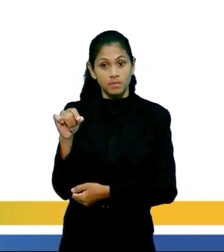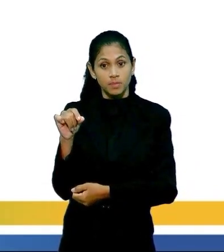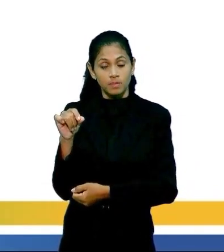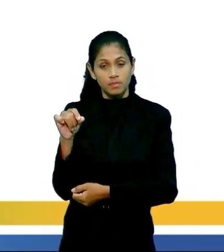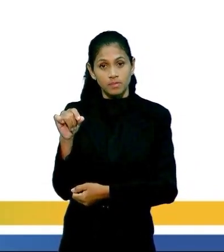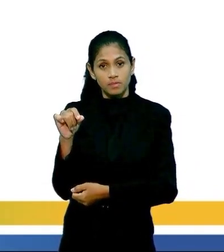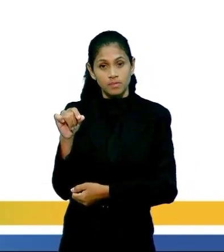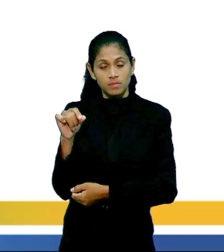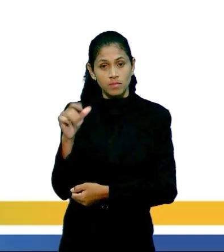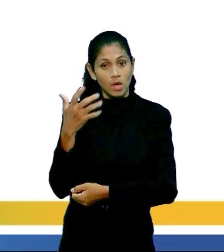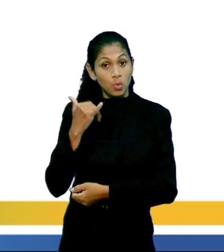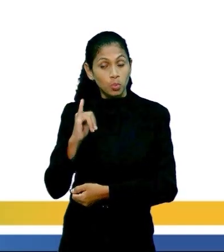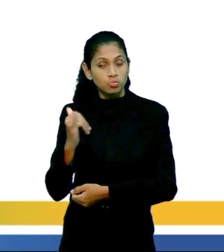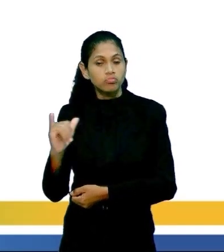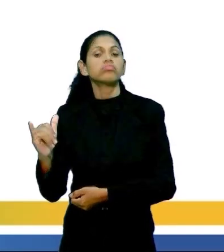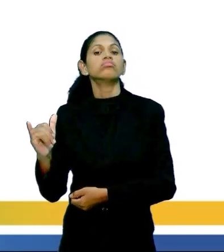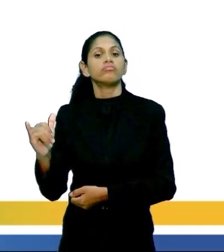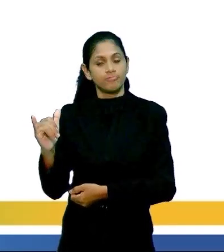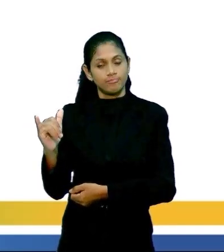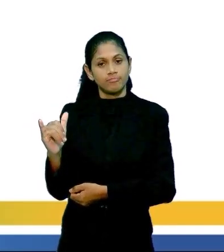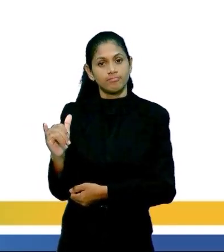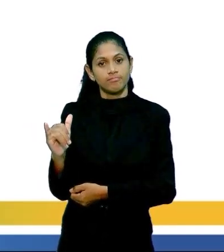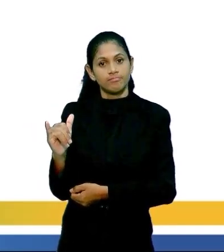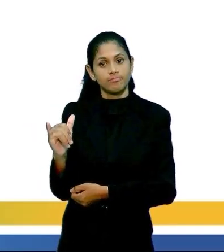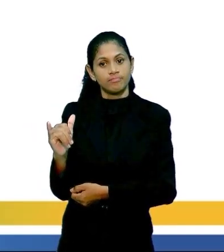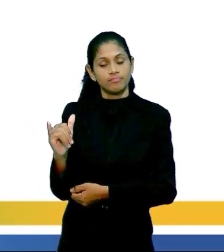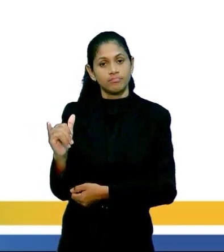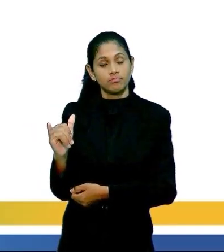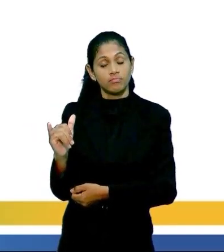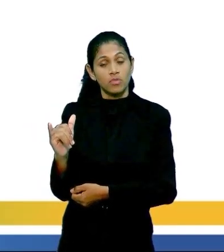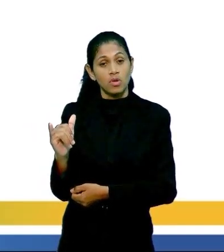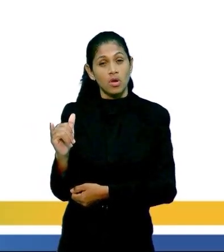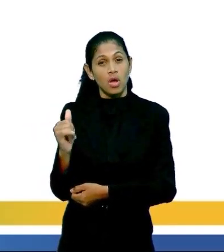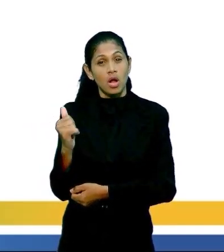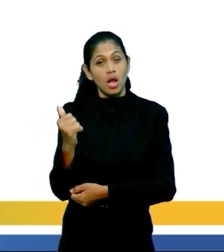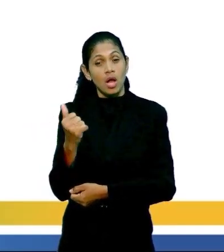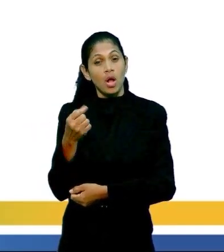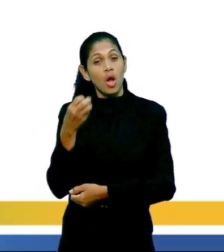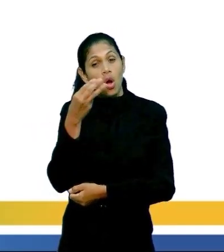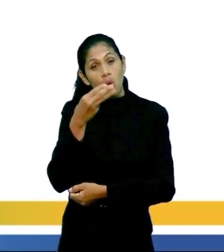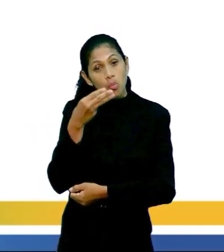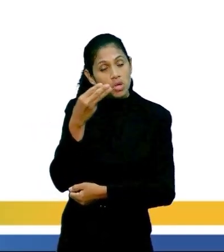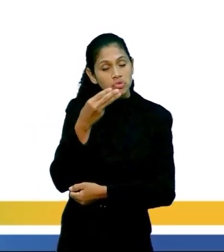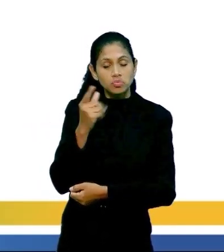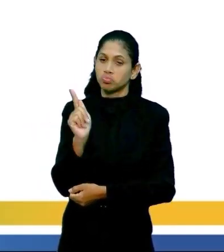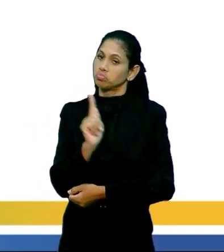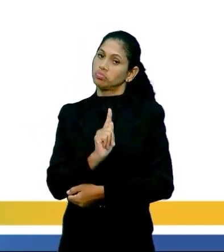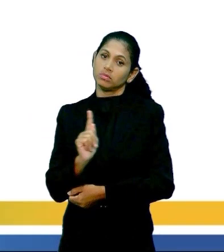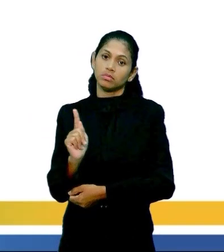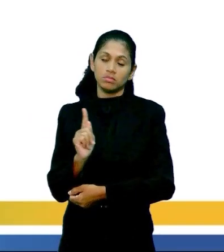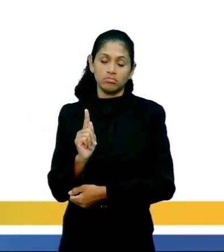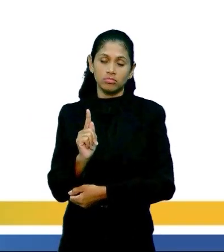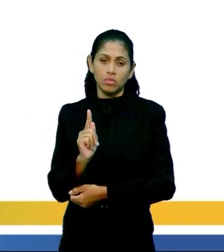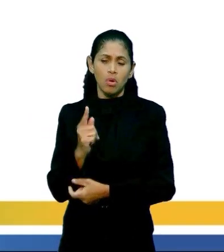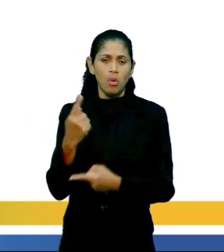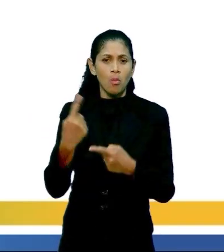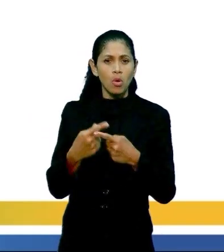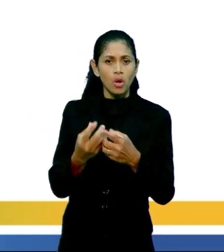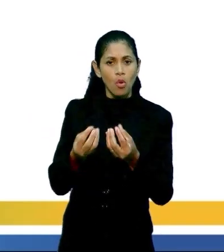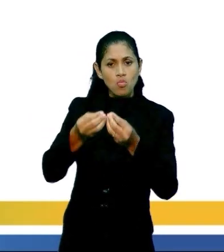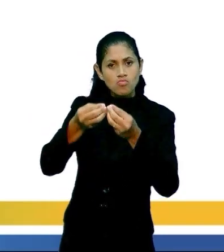ele conduz eletricidade, né? Já o açúcar não. Porque que o ouro